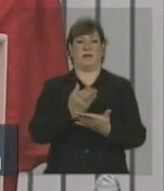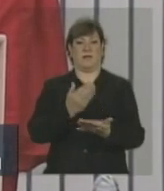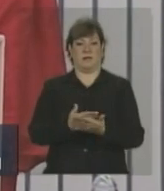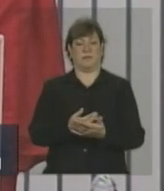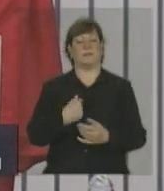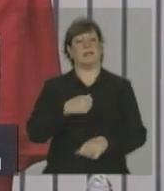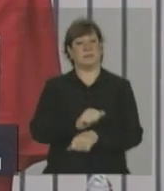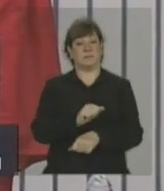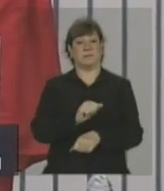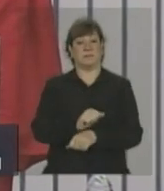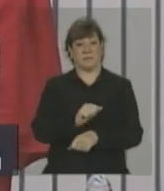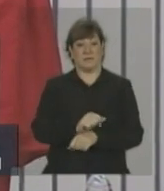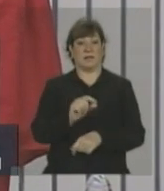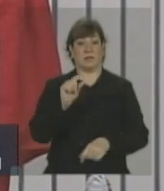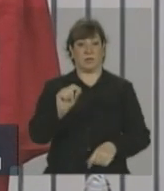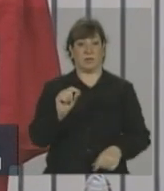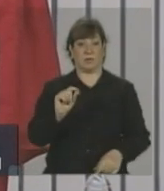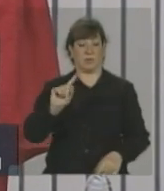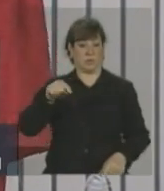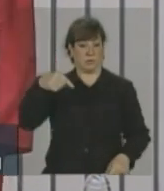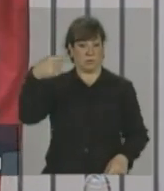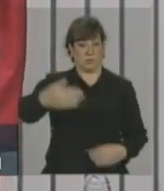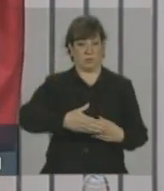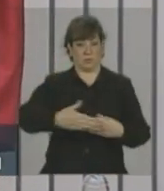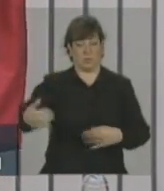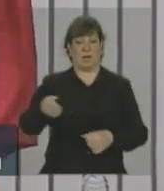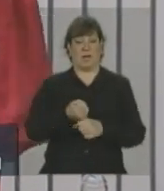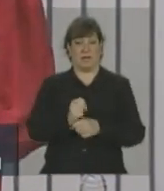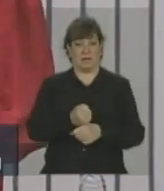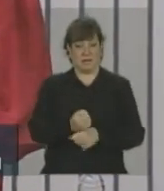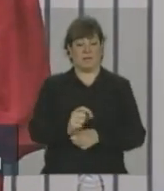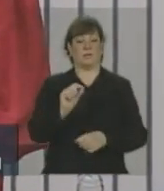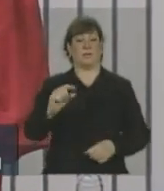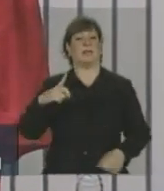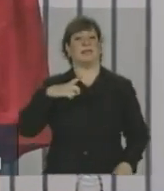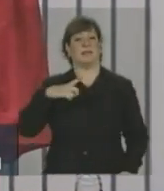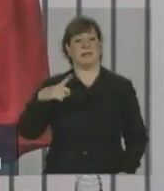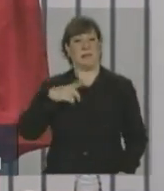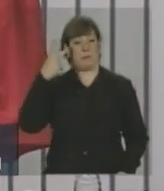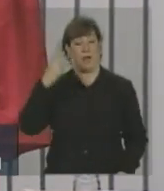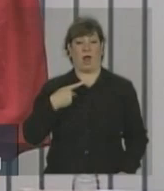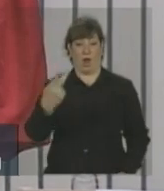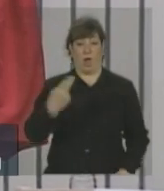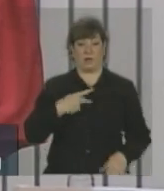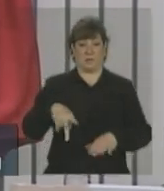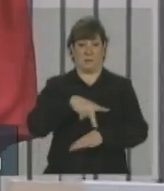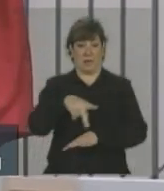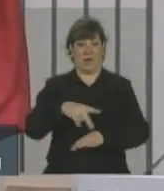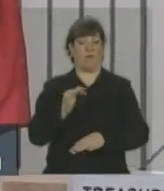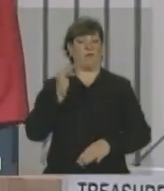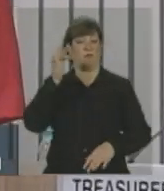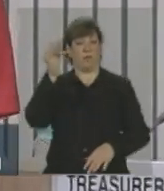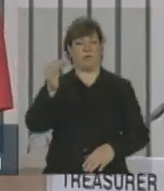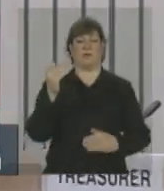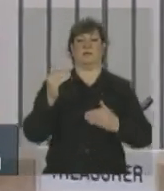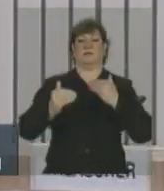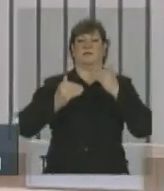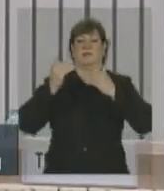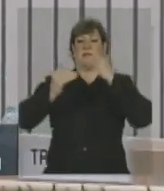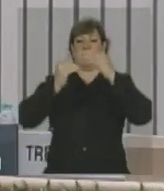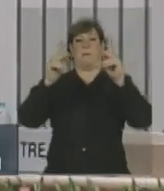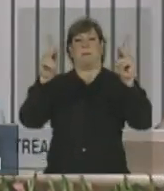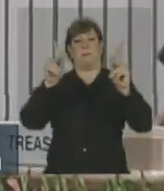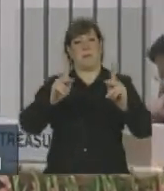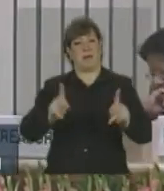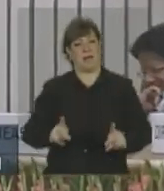minha esperança de que os próximos anos reservem para nossos países um futuro de desenvolvimento,